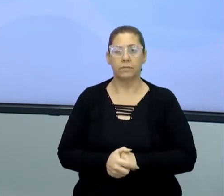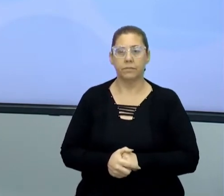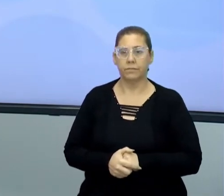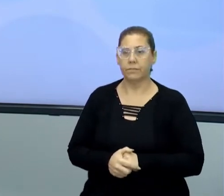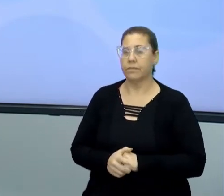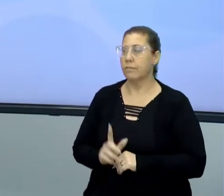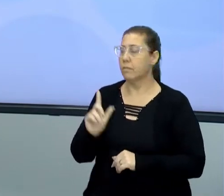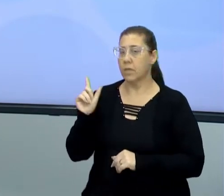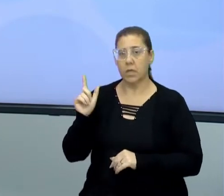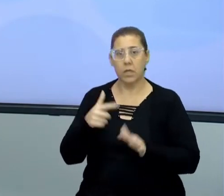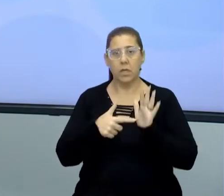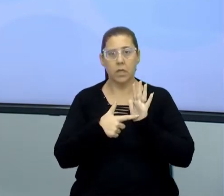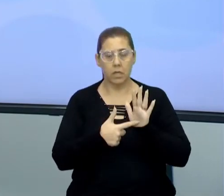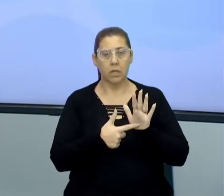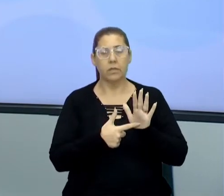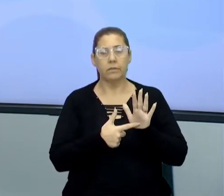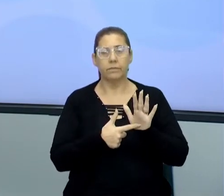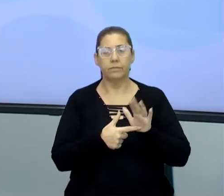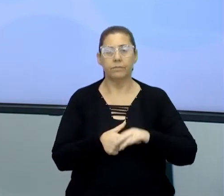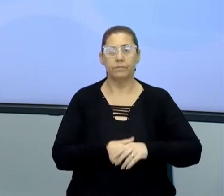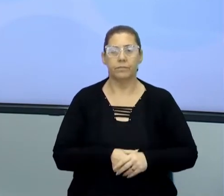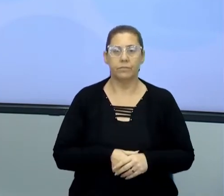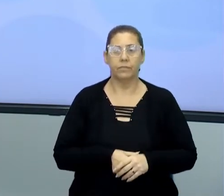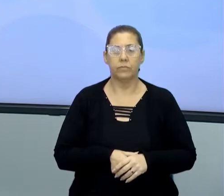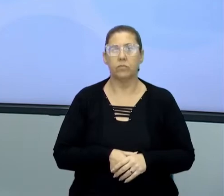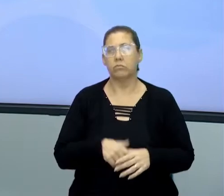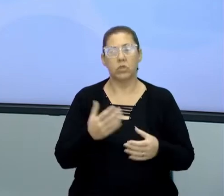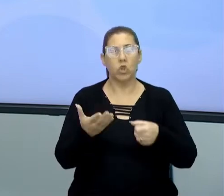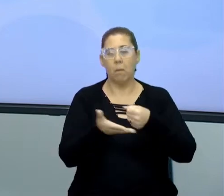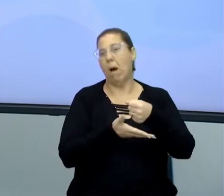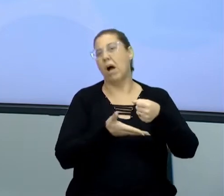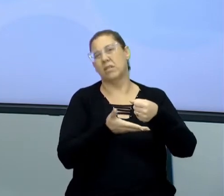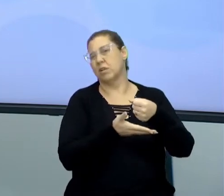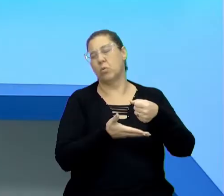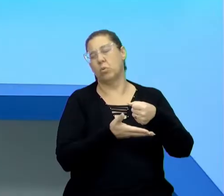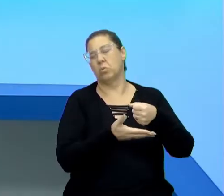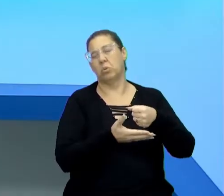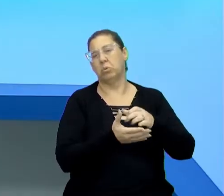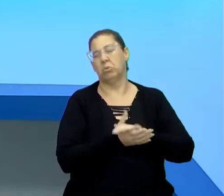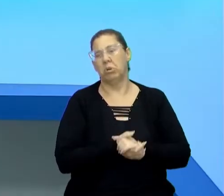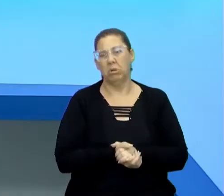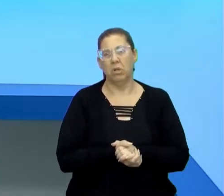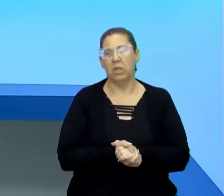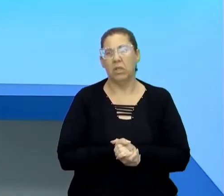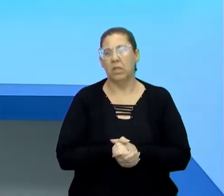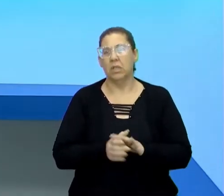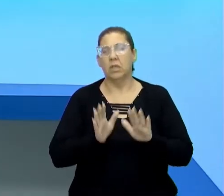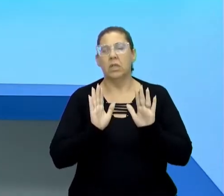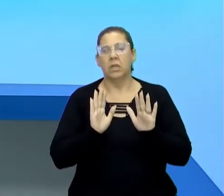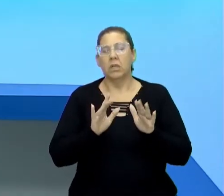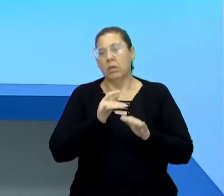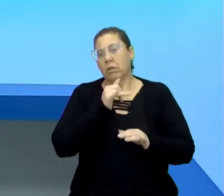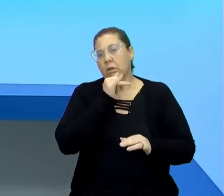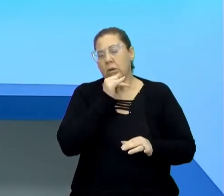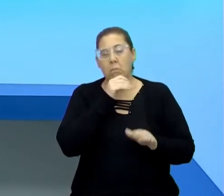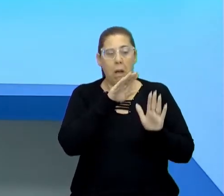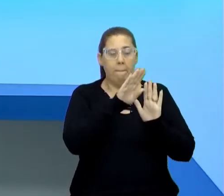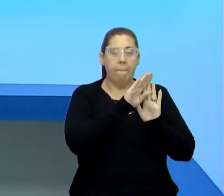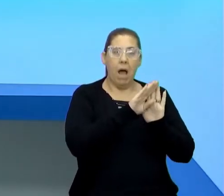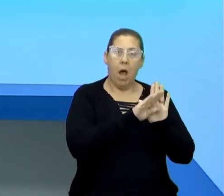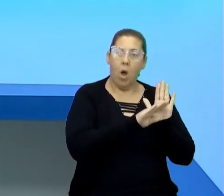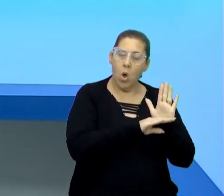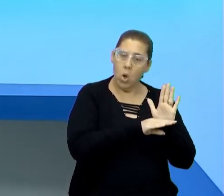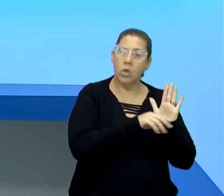hegemônica trata, mas passa de maneira superficial. Superficial é e, né, quando a pauta ela